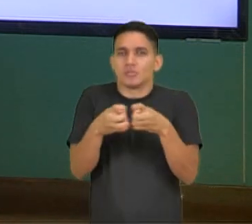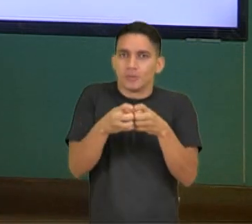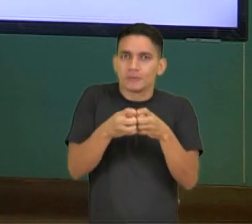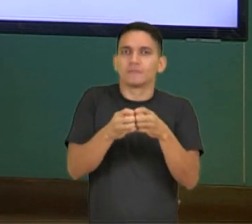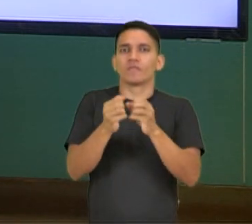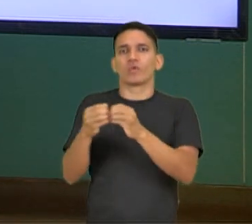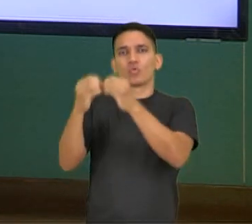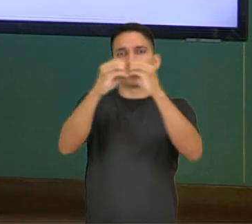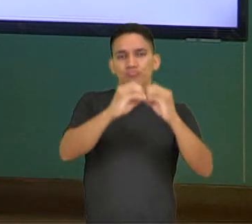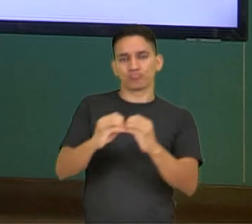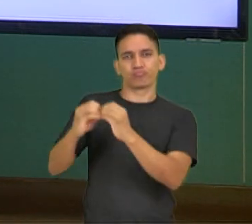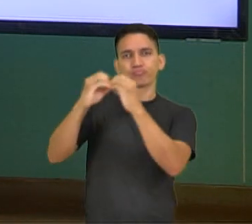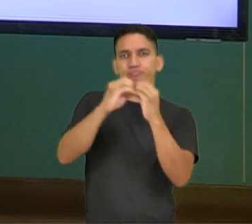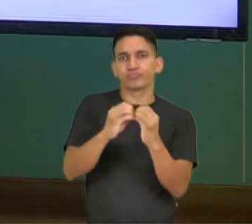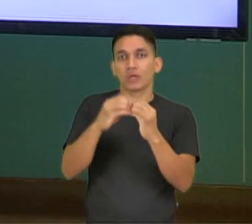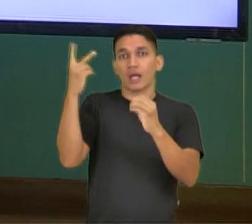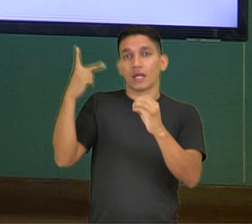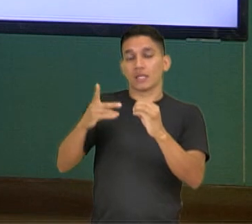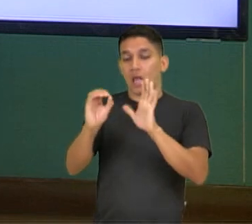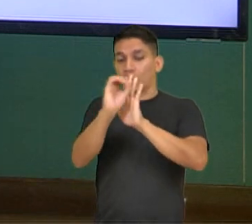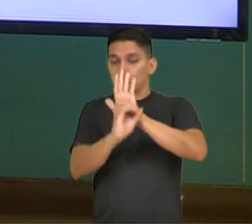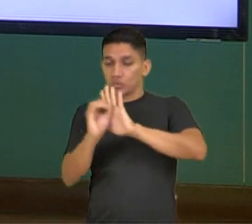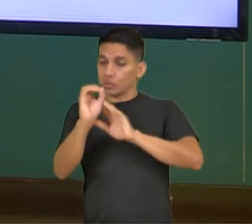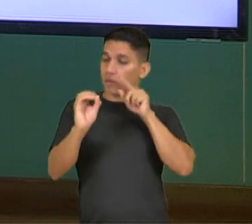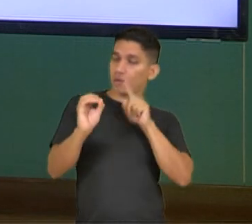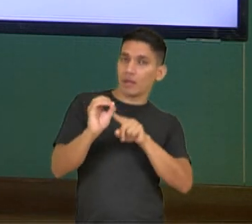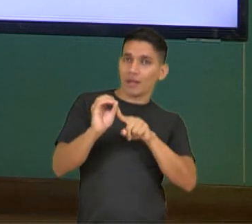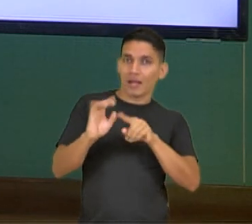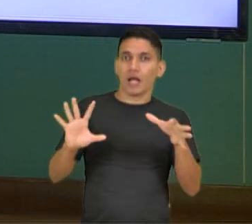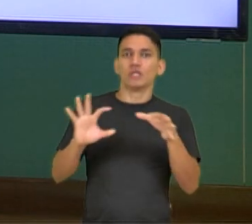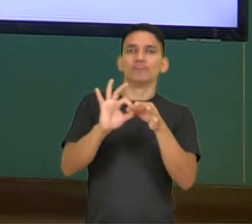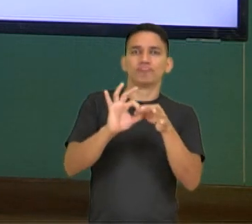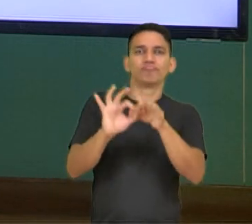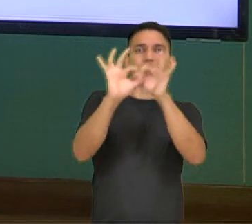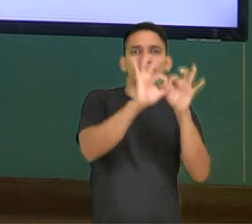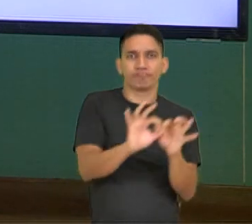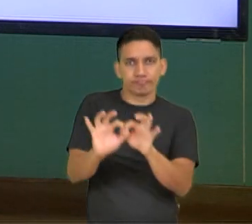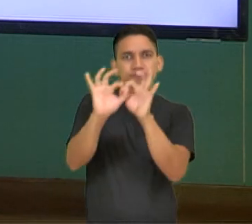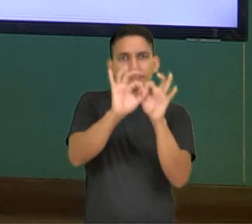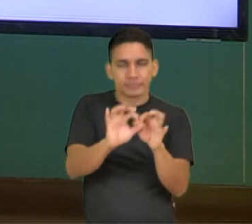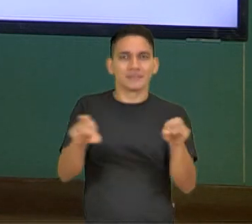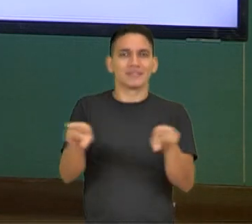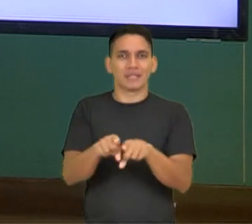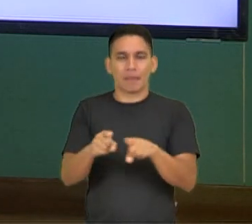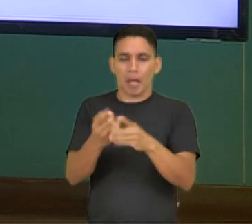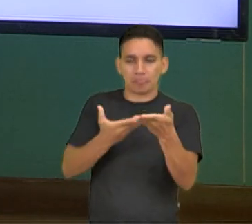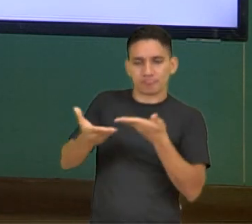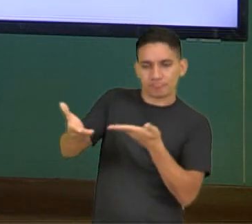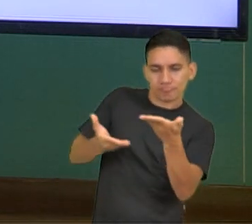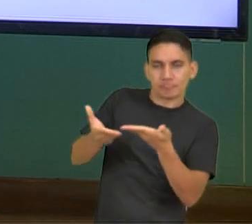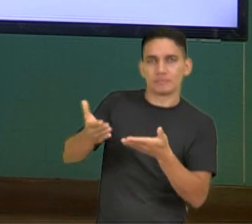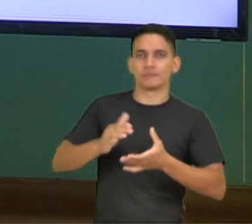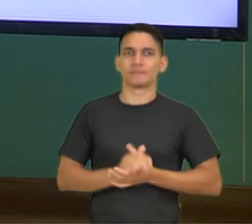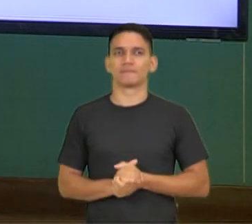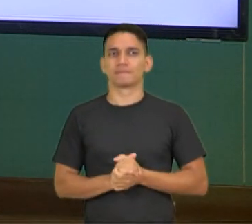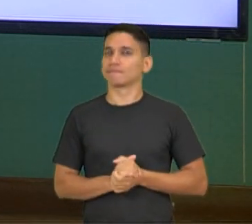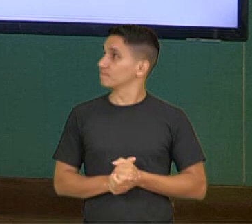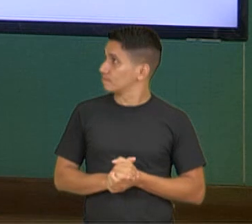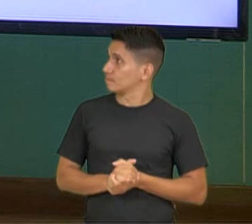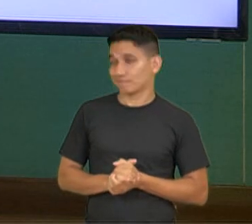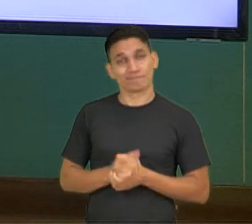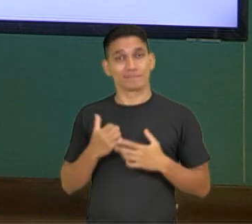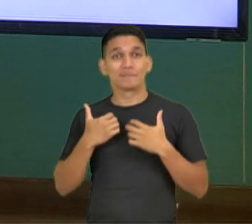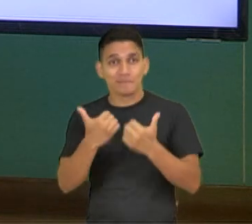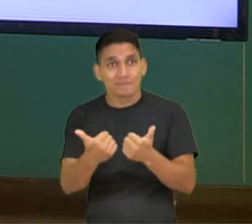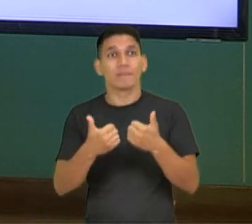condensadas, onde os anéis aromáticos estão condensados, ligados entre si. Muito bem,